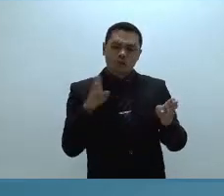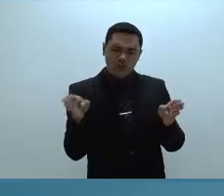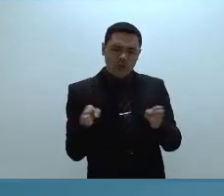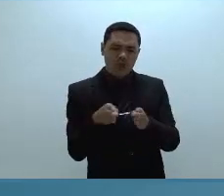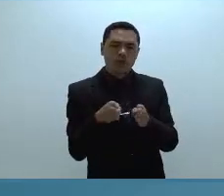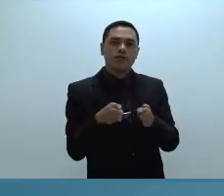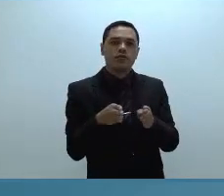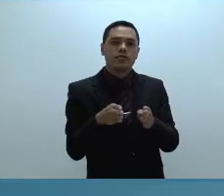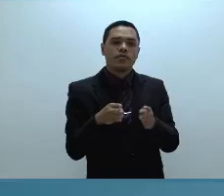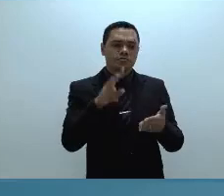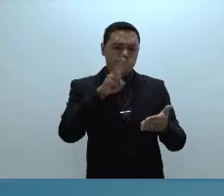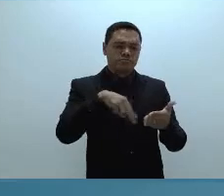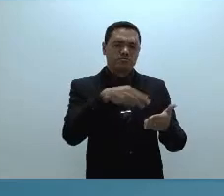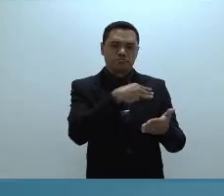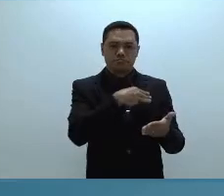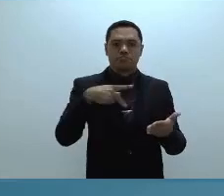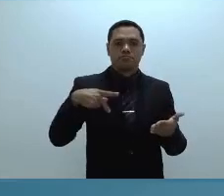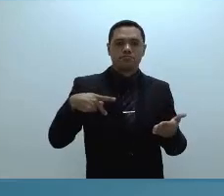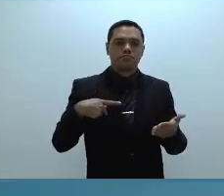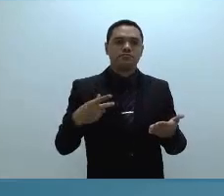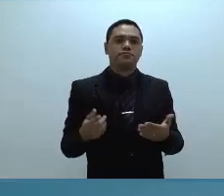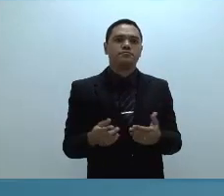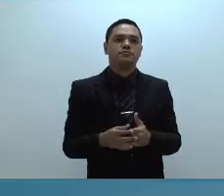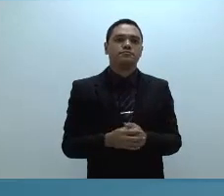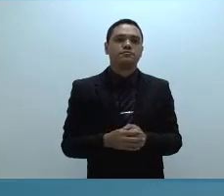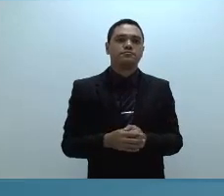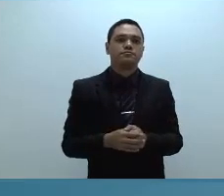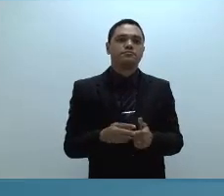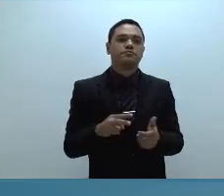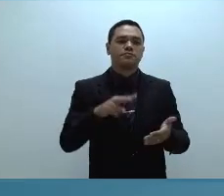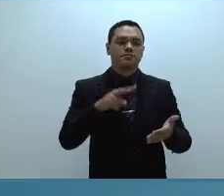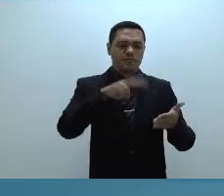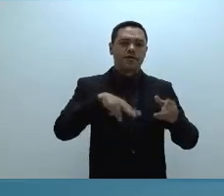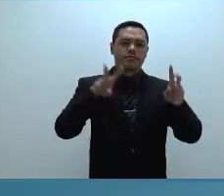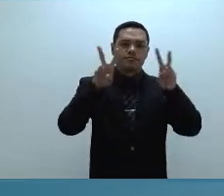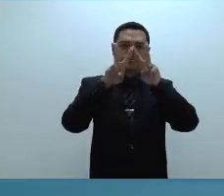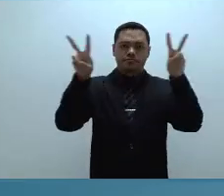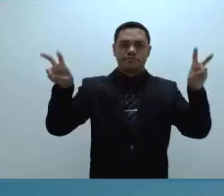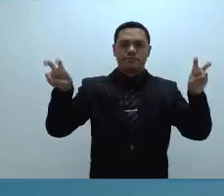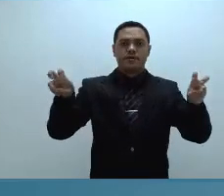parecer ministerial, assim diz, aspas,